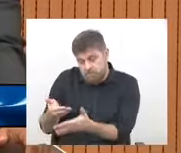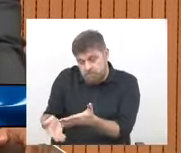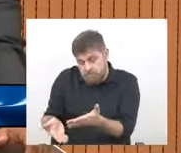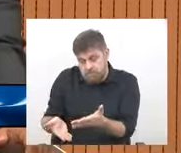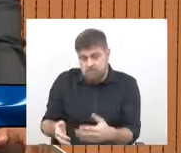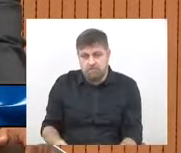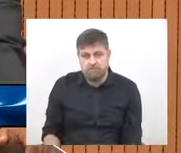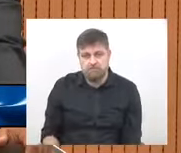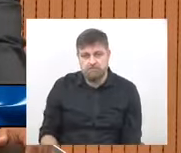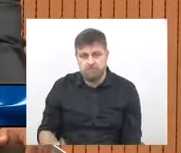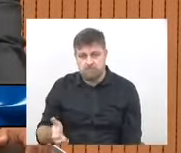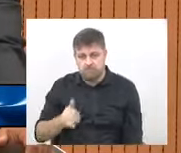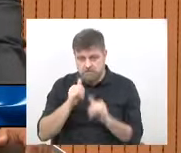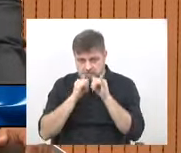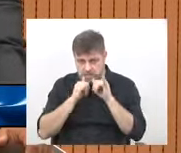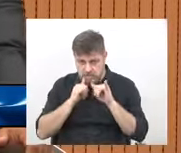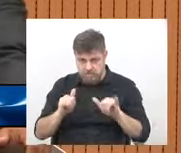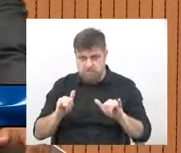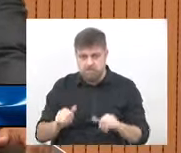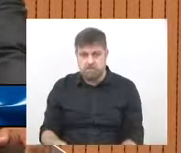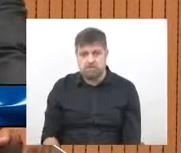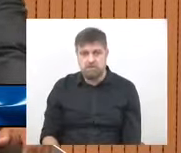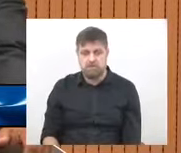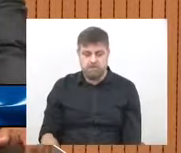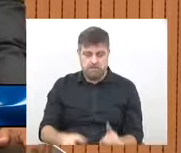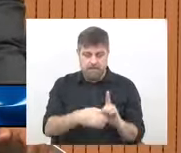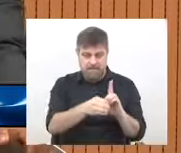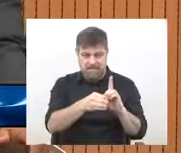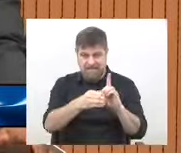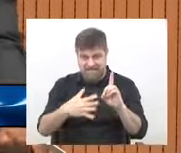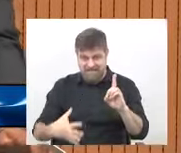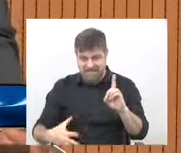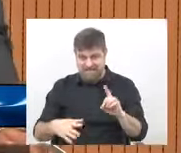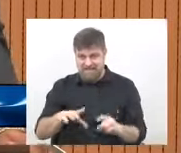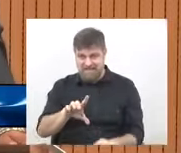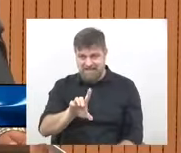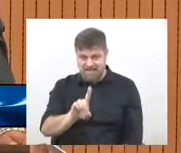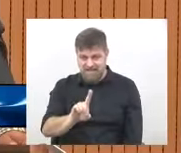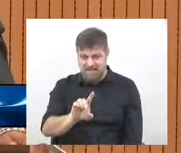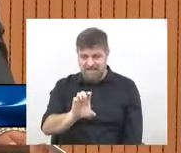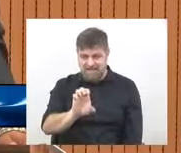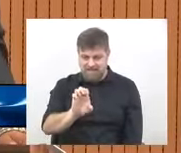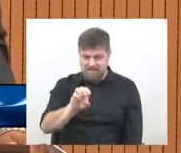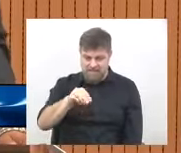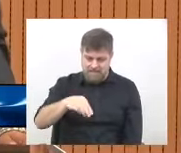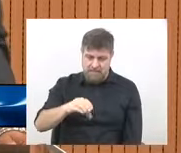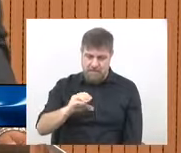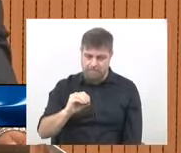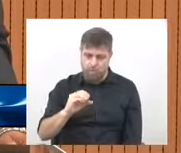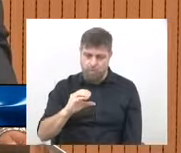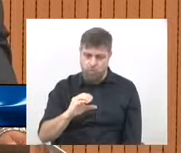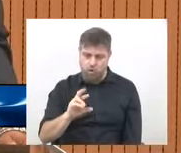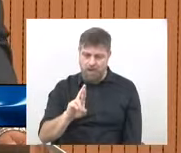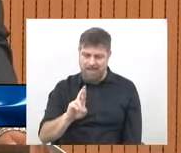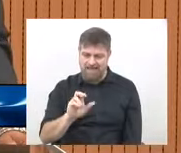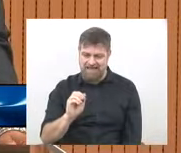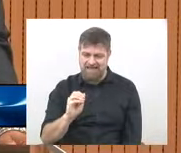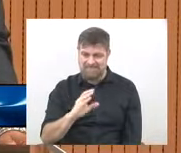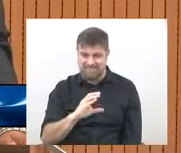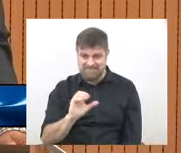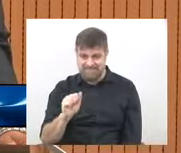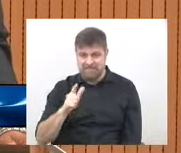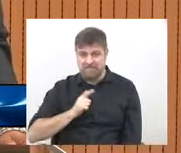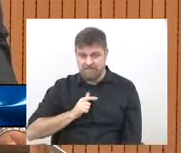essa eleição, e dizer que o processo democrático, há necessidade de vencidos